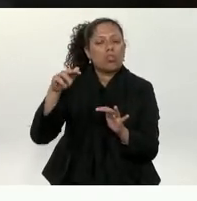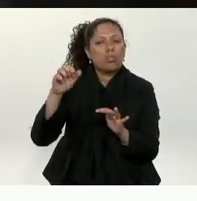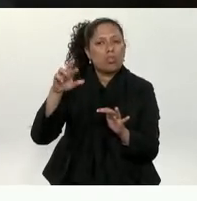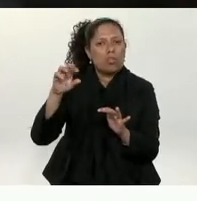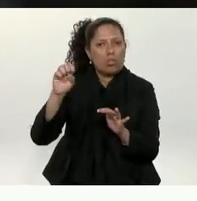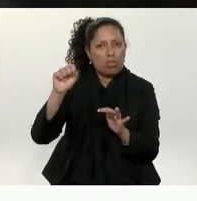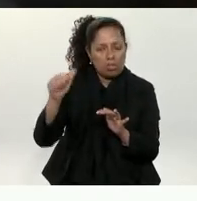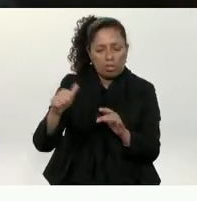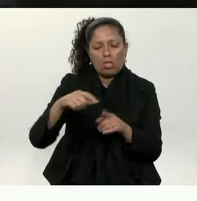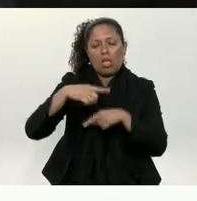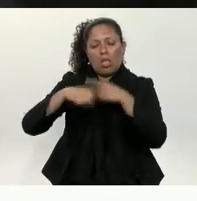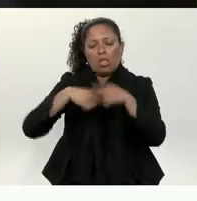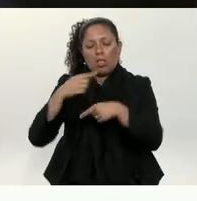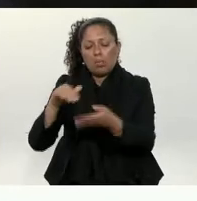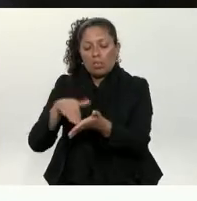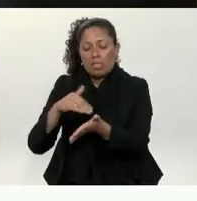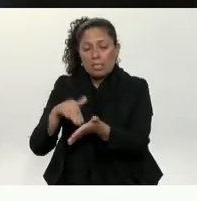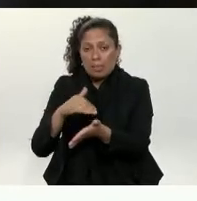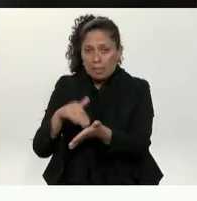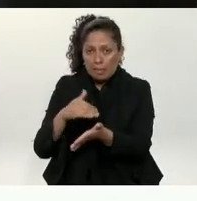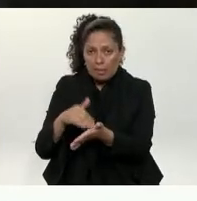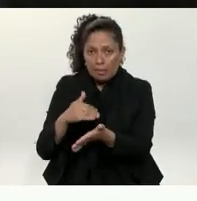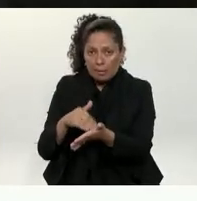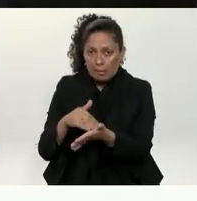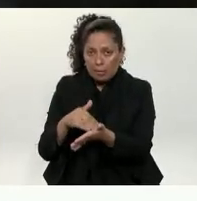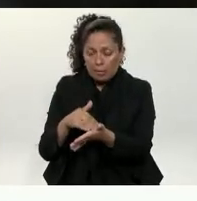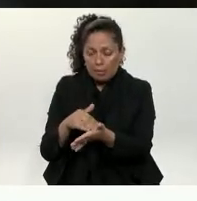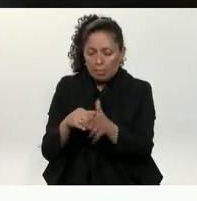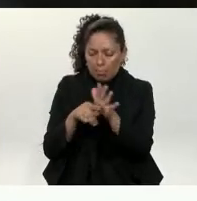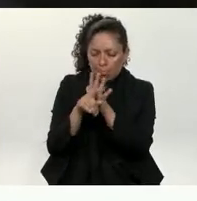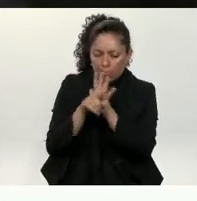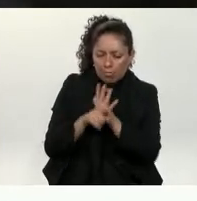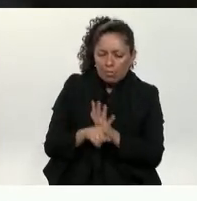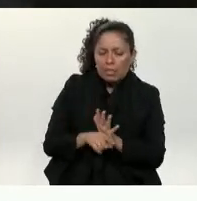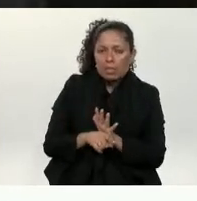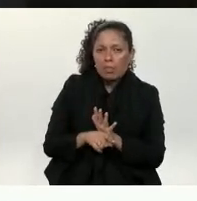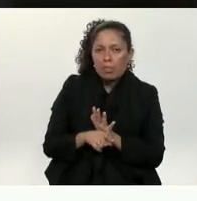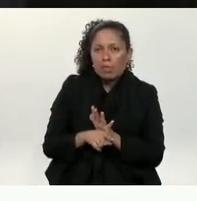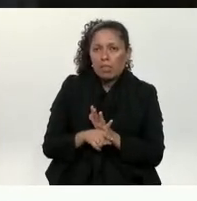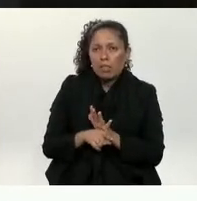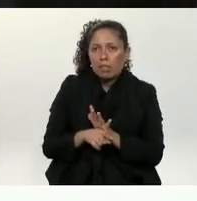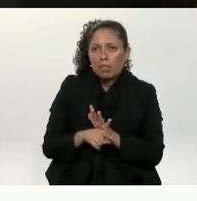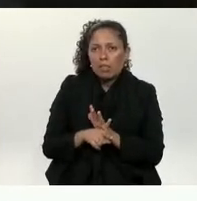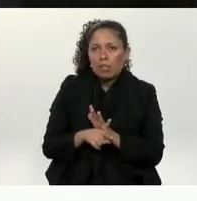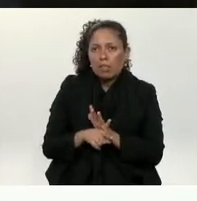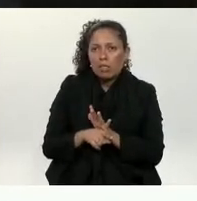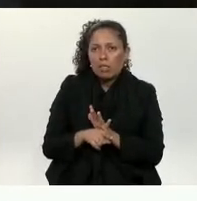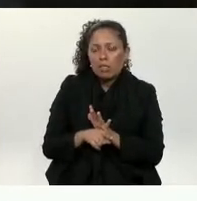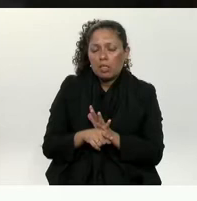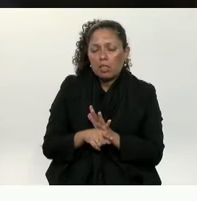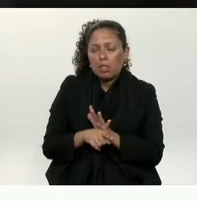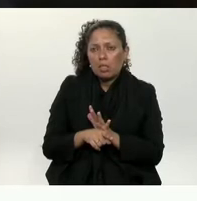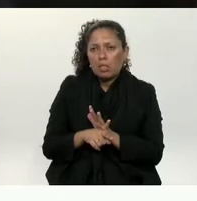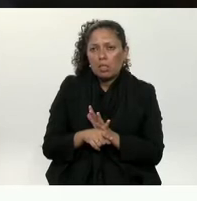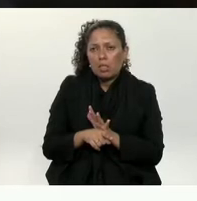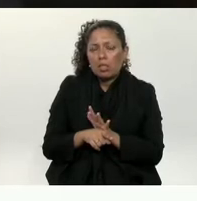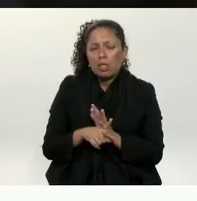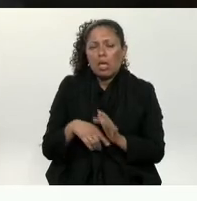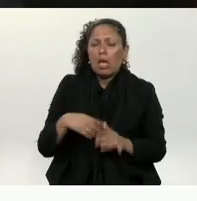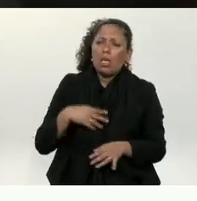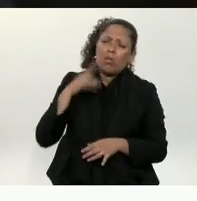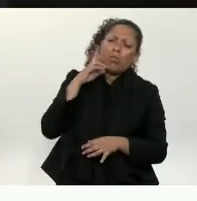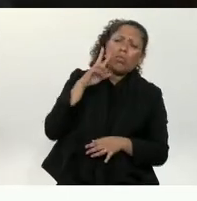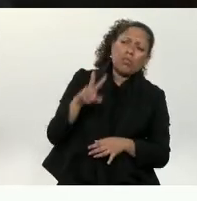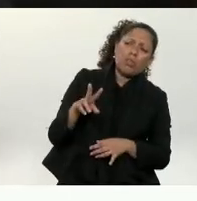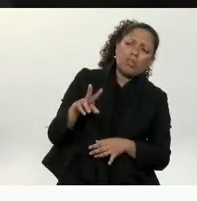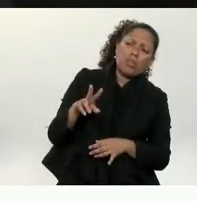à secretaria ou à Genesa ou a quem quer que tenha competência, e aí olha-se, discute para falar. E eu discordei, porque eu